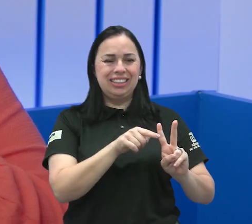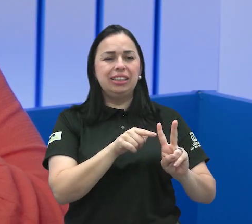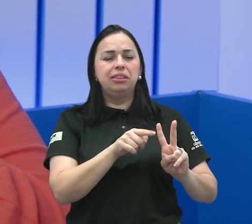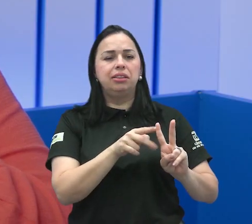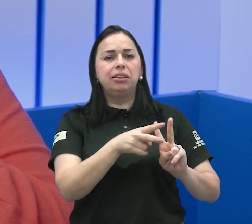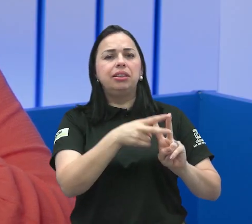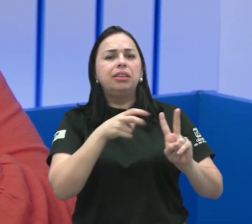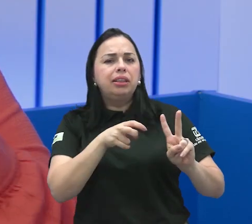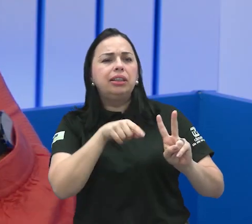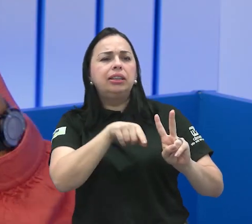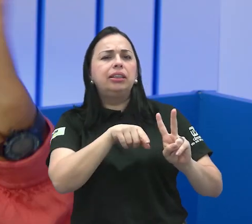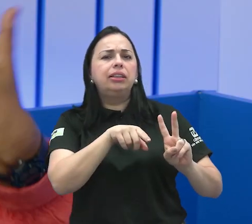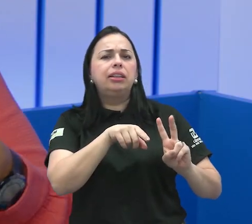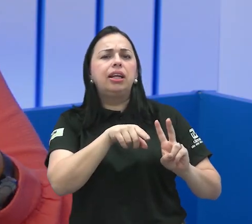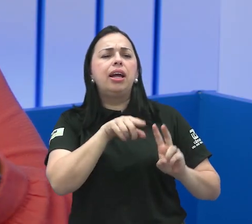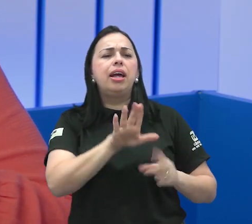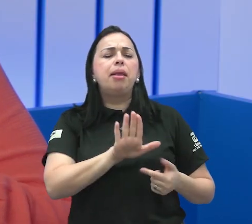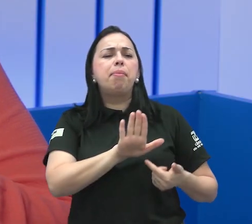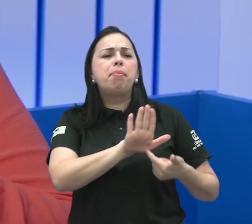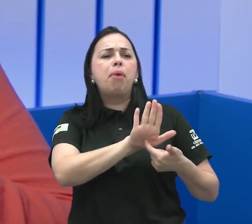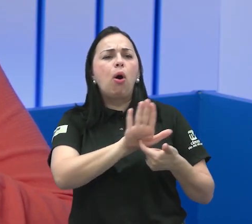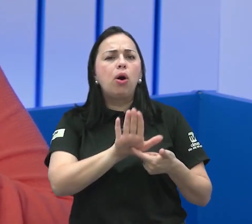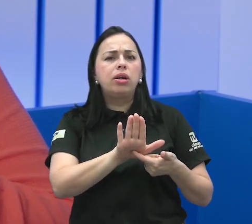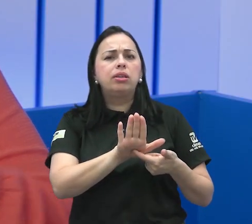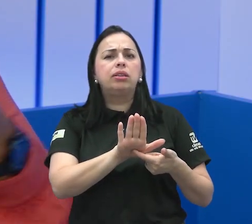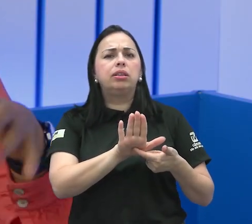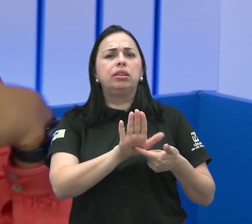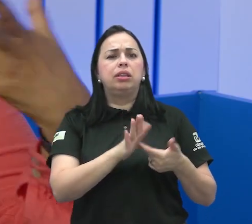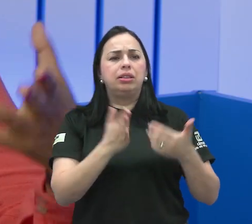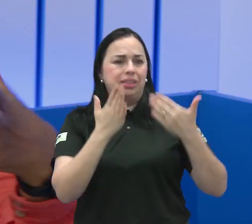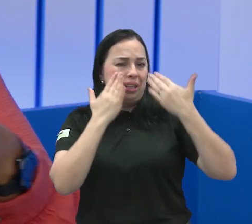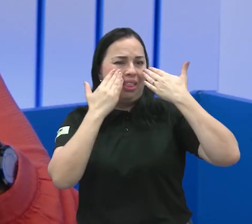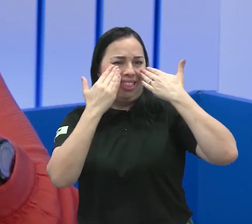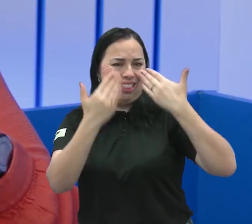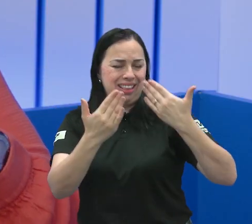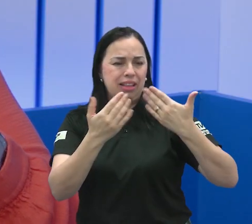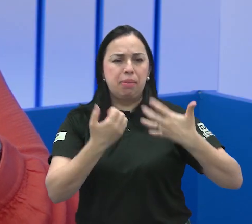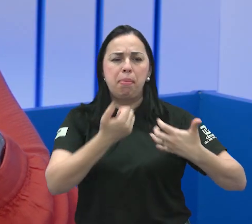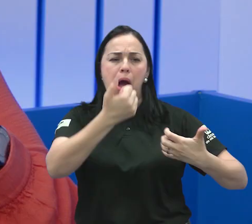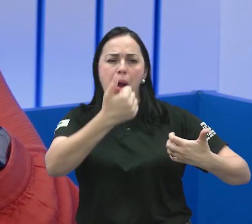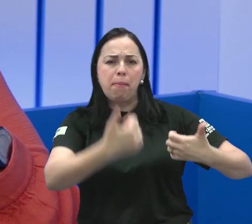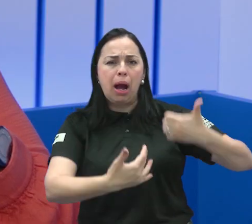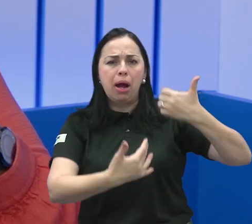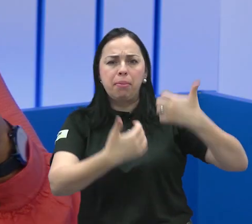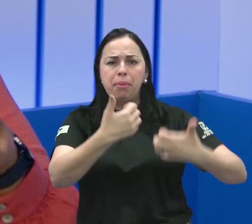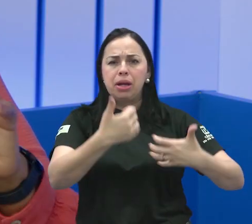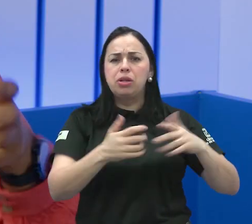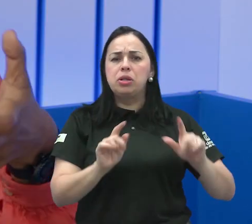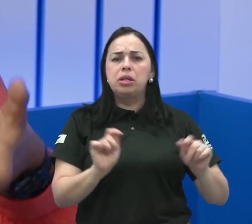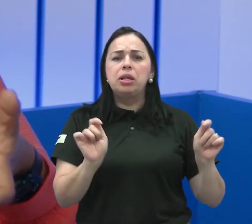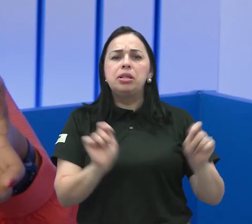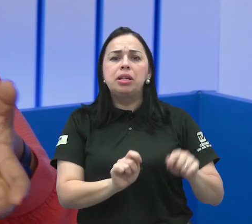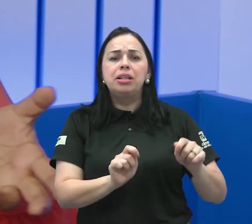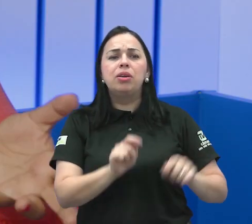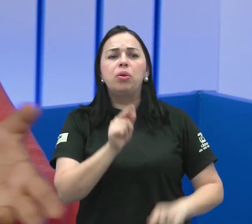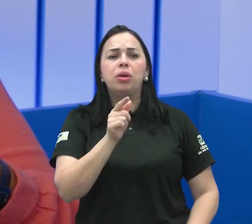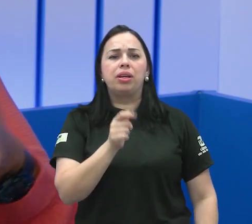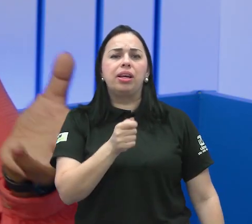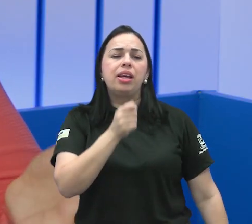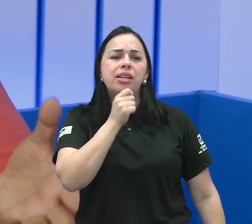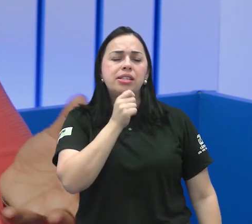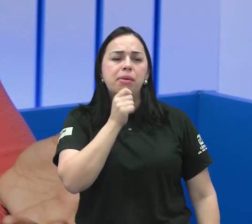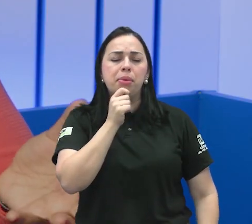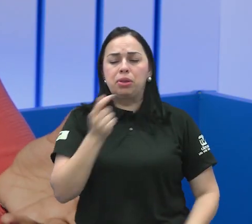brasileiros, né, eles têm cada vez mais se apresentado aí em público, né, falando de uma possibilidade, por exemplo,